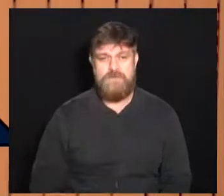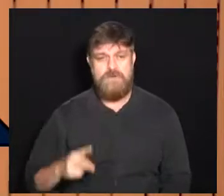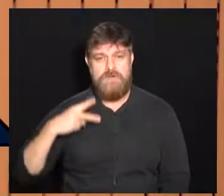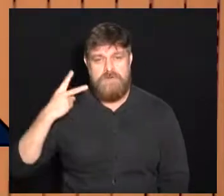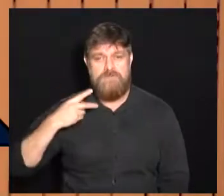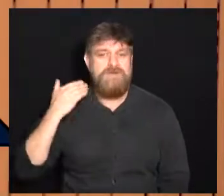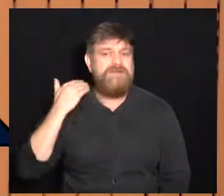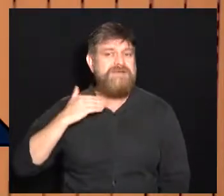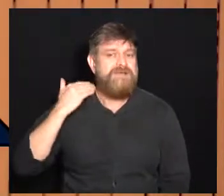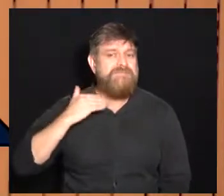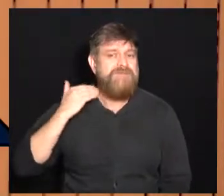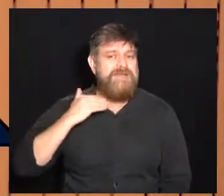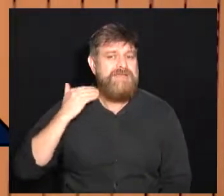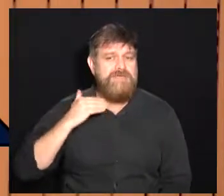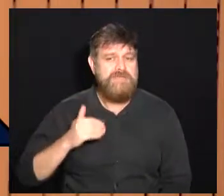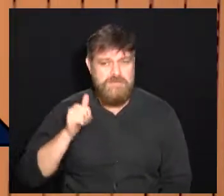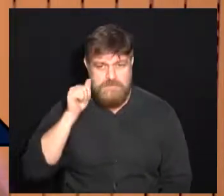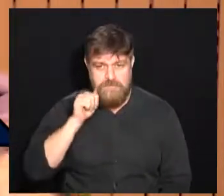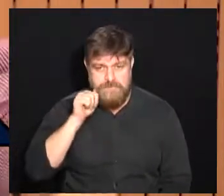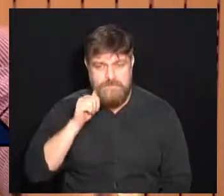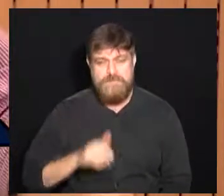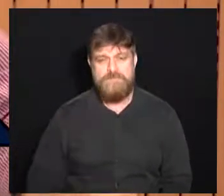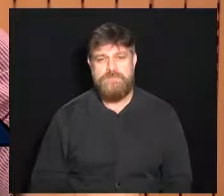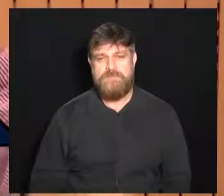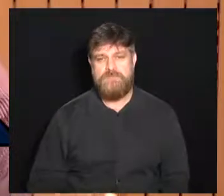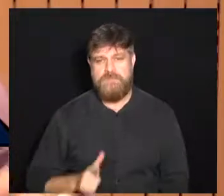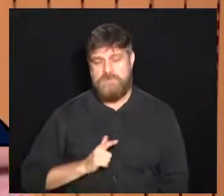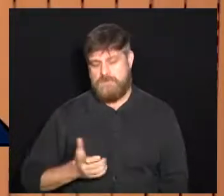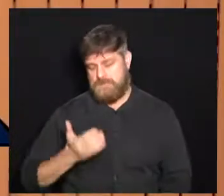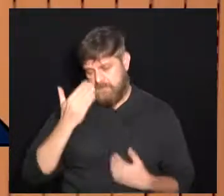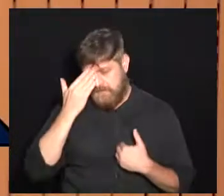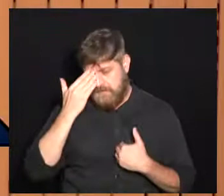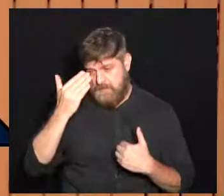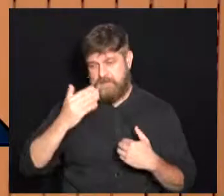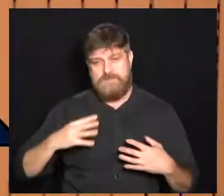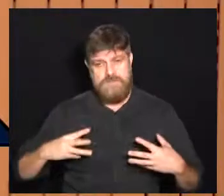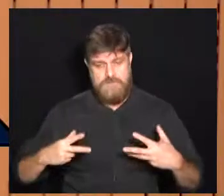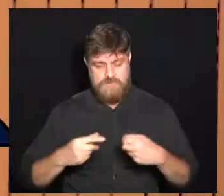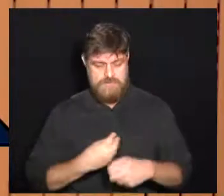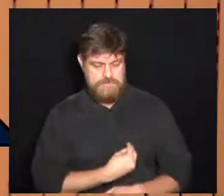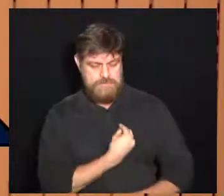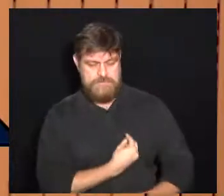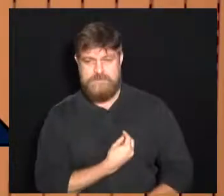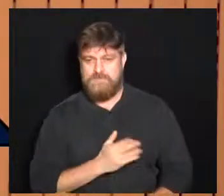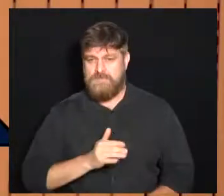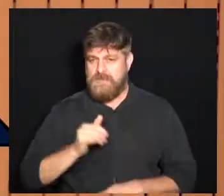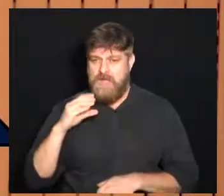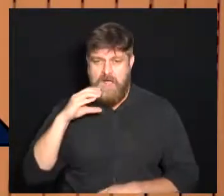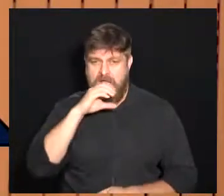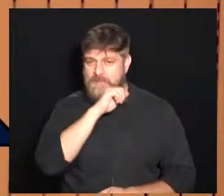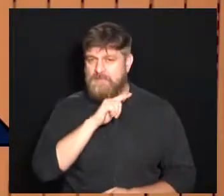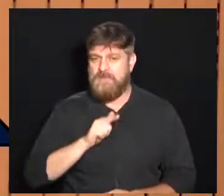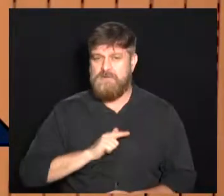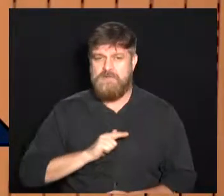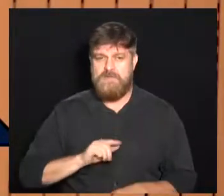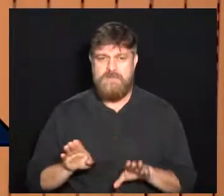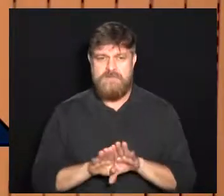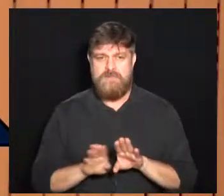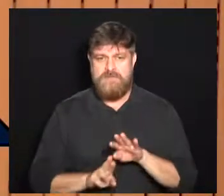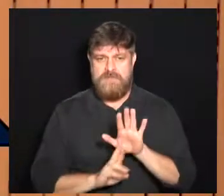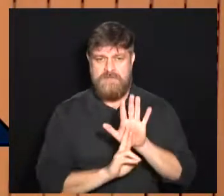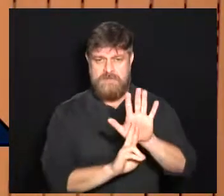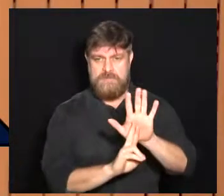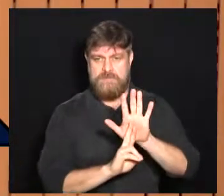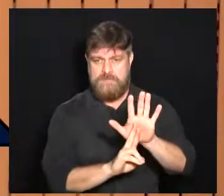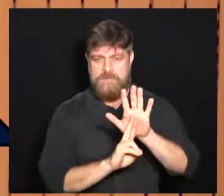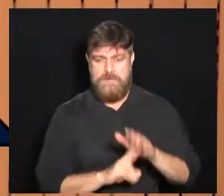vereadora Mariana Conte. Agradeço a presença de todos. Também já anuncio aqui rapidamente a presença de alguns representantes regionais